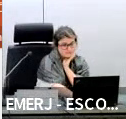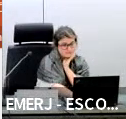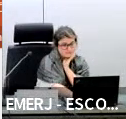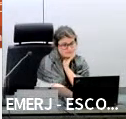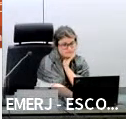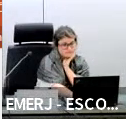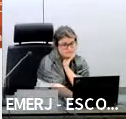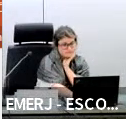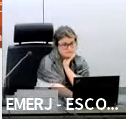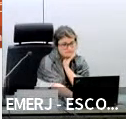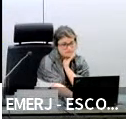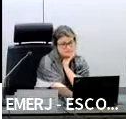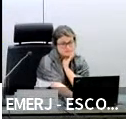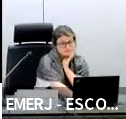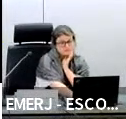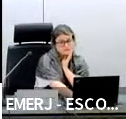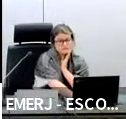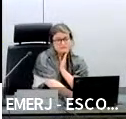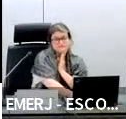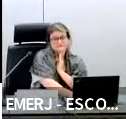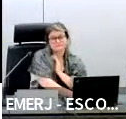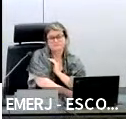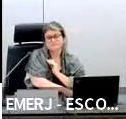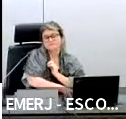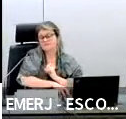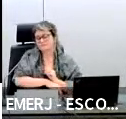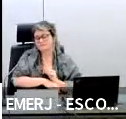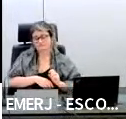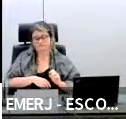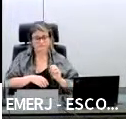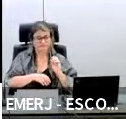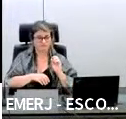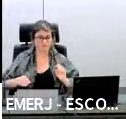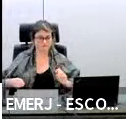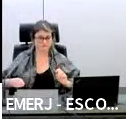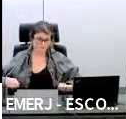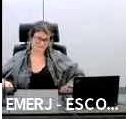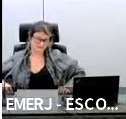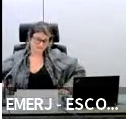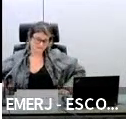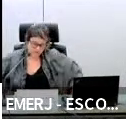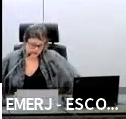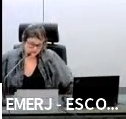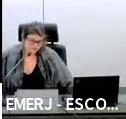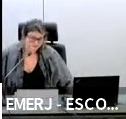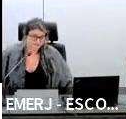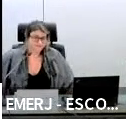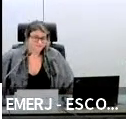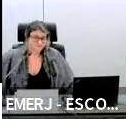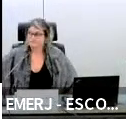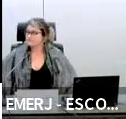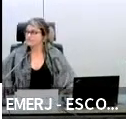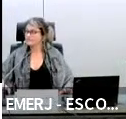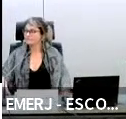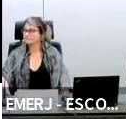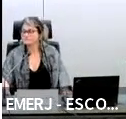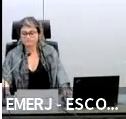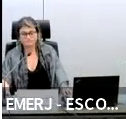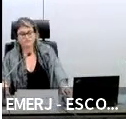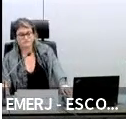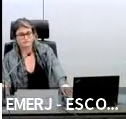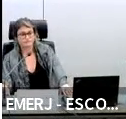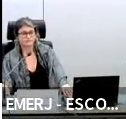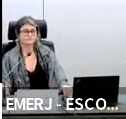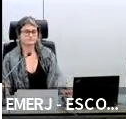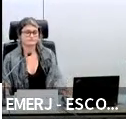nós vamos mandar enviar o vídeo para o professor para ele ver melhor, porque realmente a instabilidade da